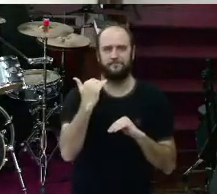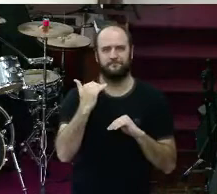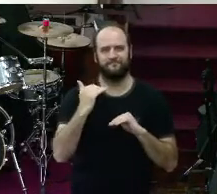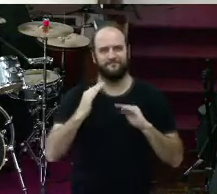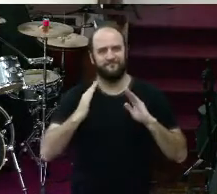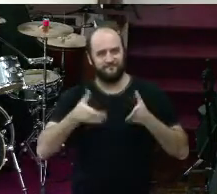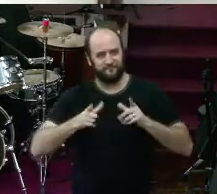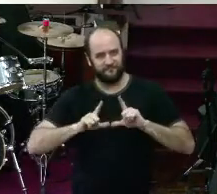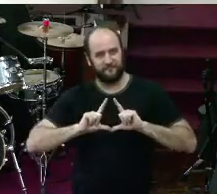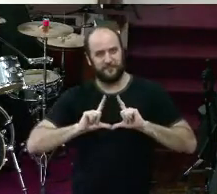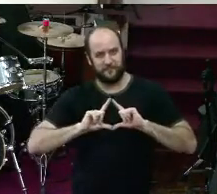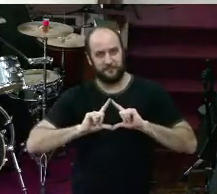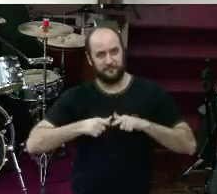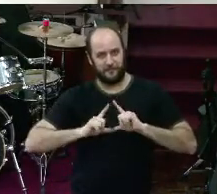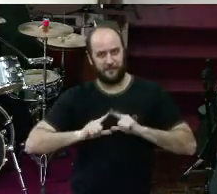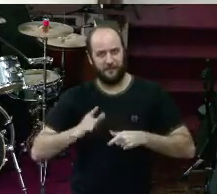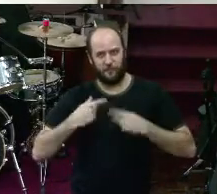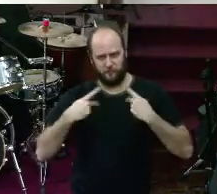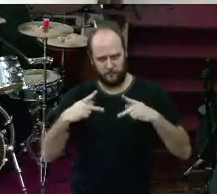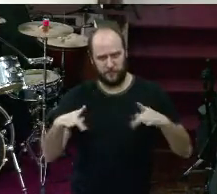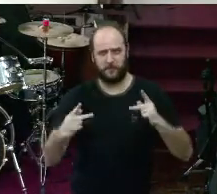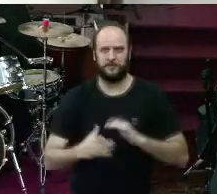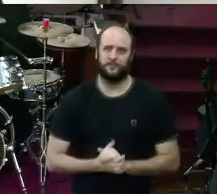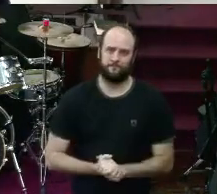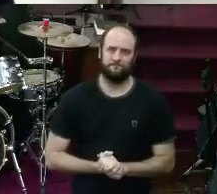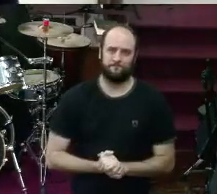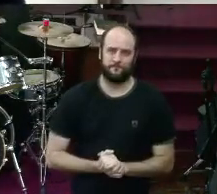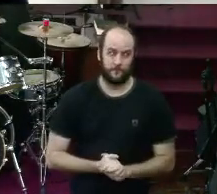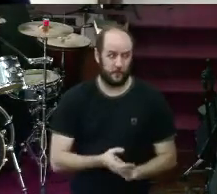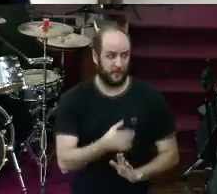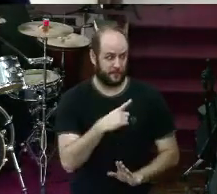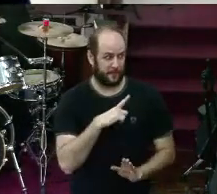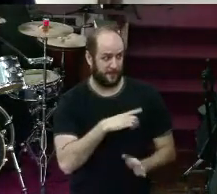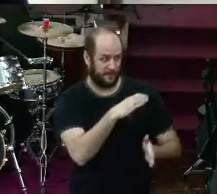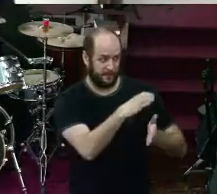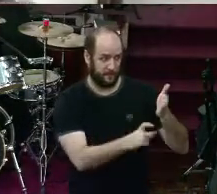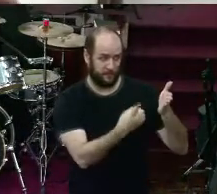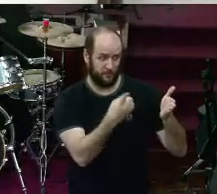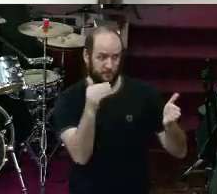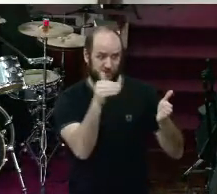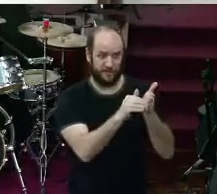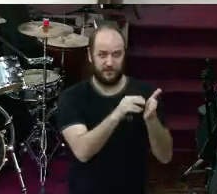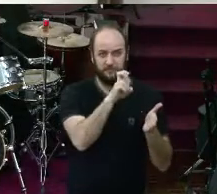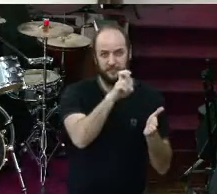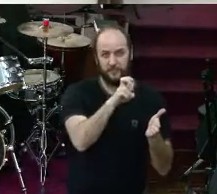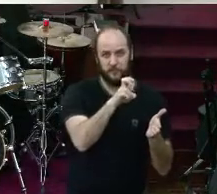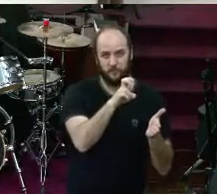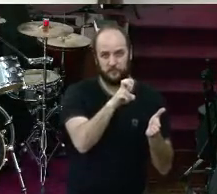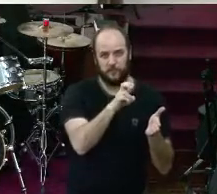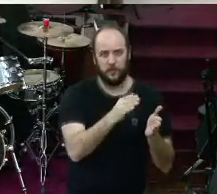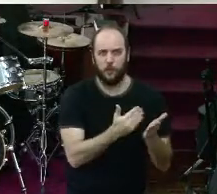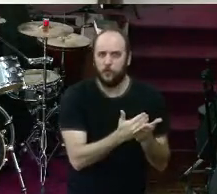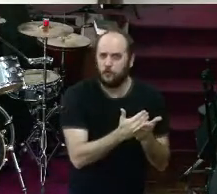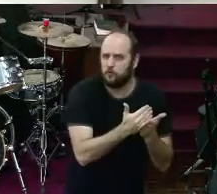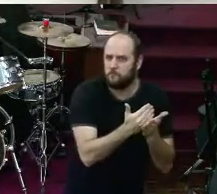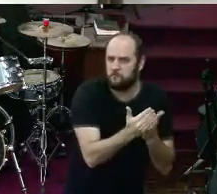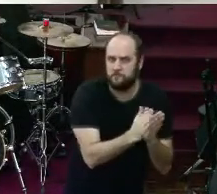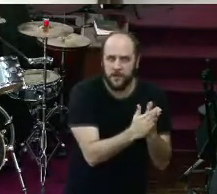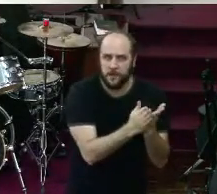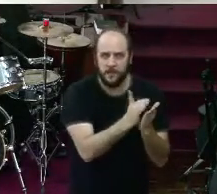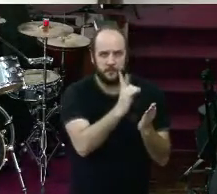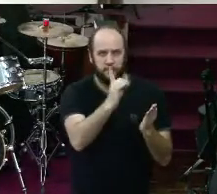de Judá e Benjamim. Portanto, você encontra do capítulo 1 ao capítulo 5, já uma apresentação